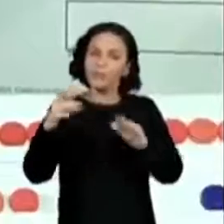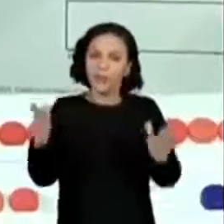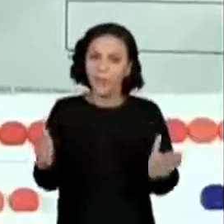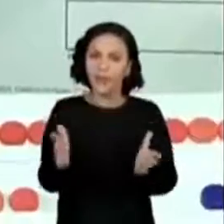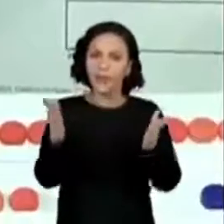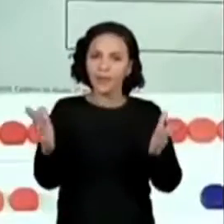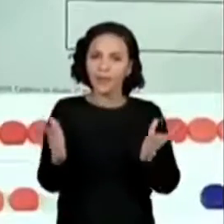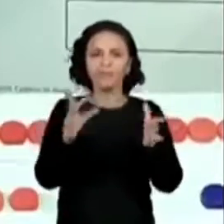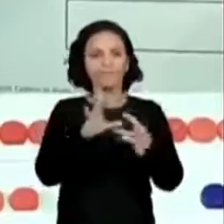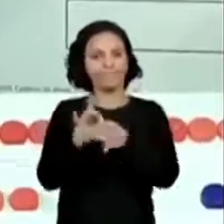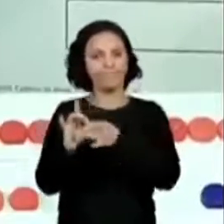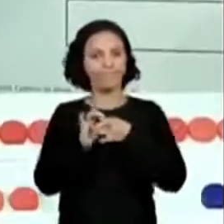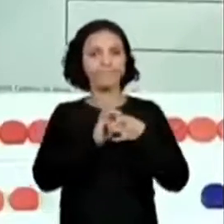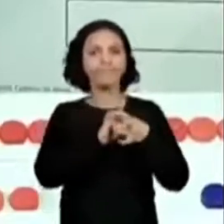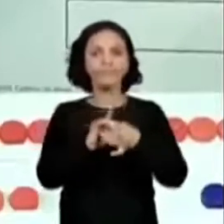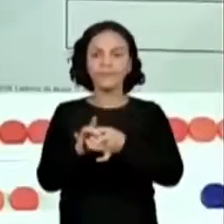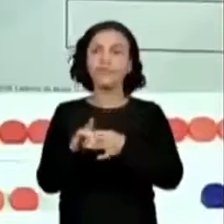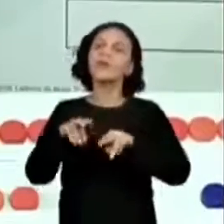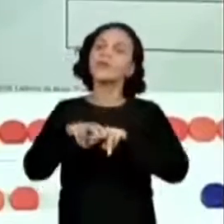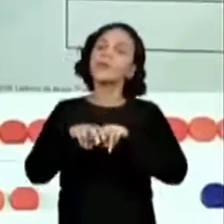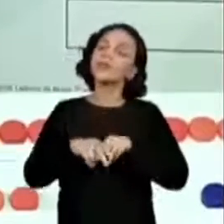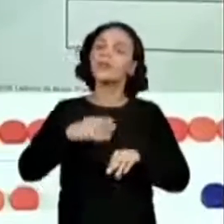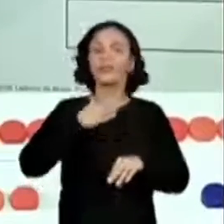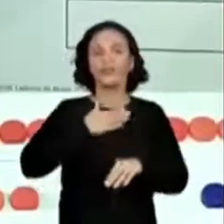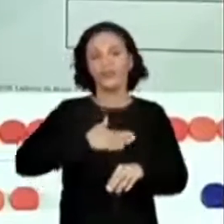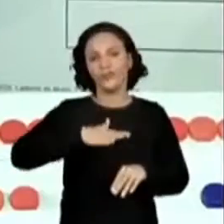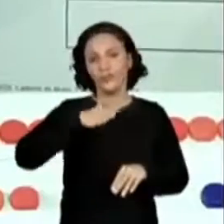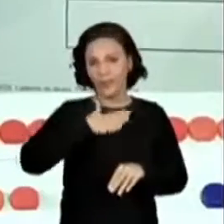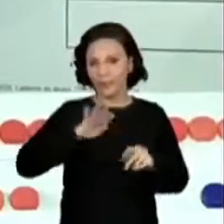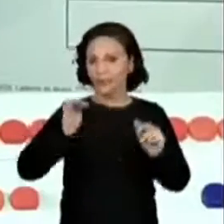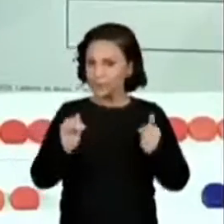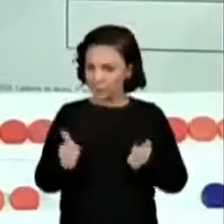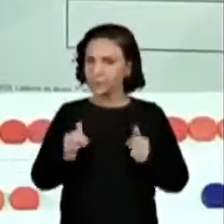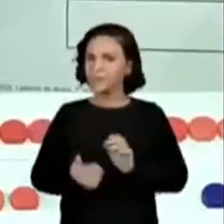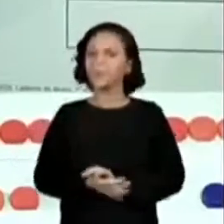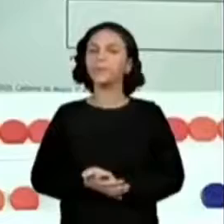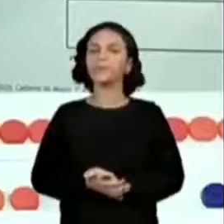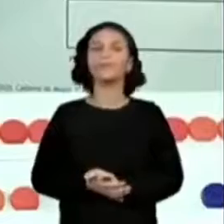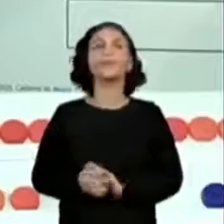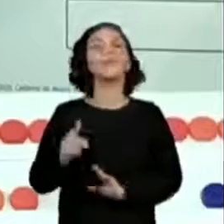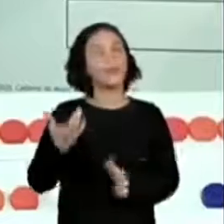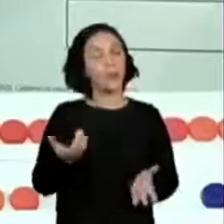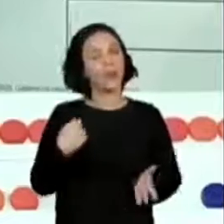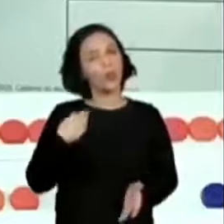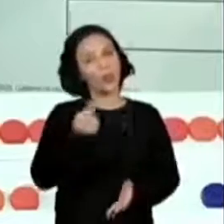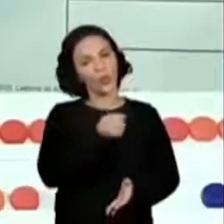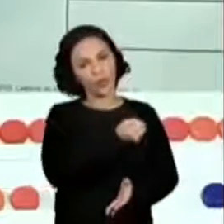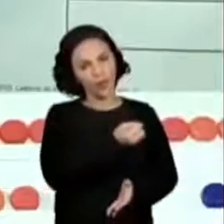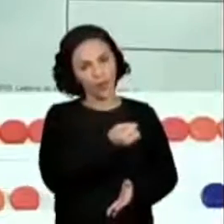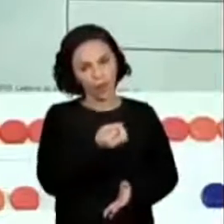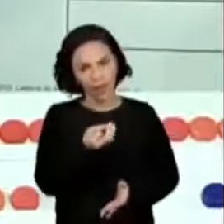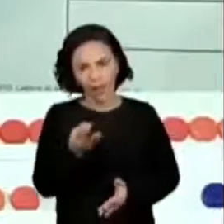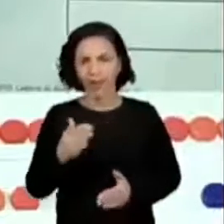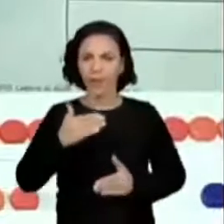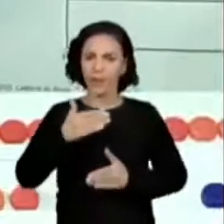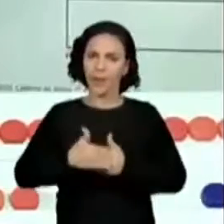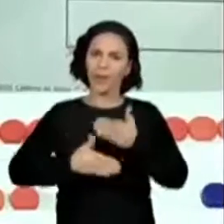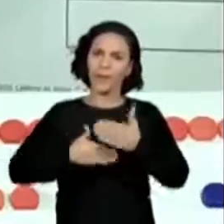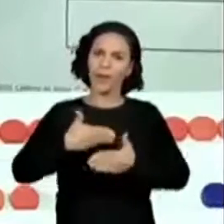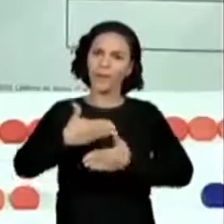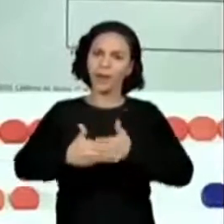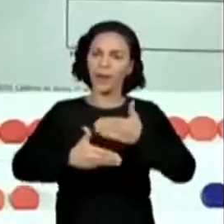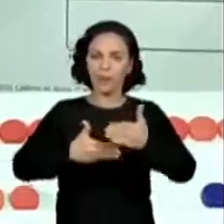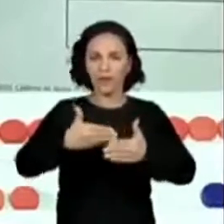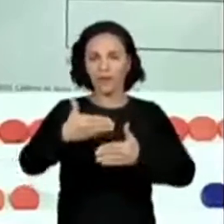com todo mundo. Então, por isso que a gente vai bem devagar, tá bom? Então, a gente vai voltar e ir fazendo cada procedimento para